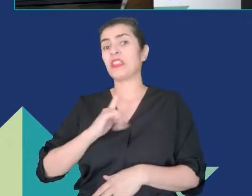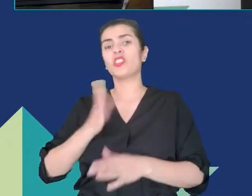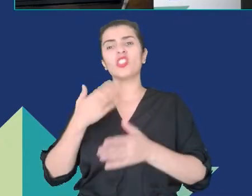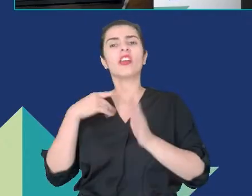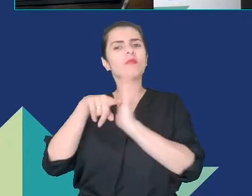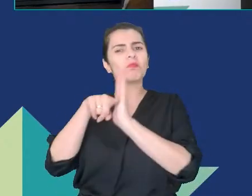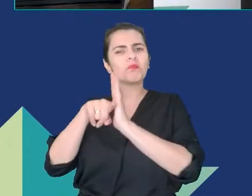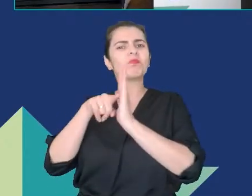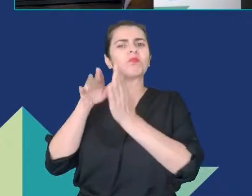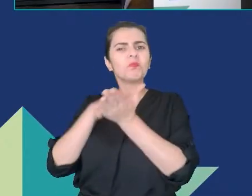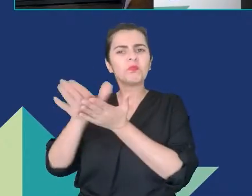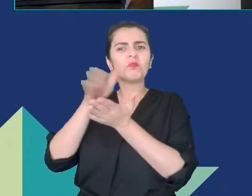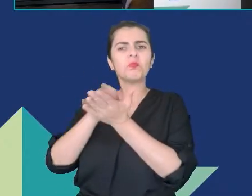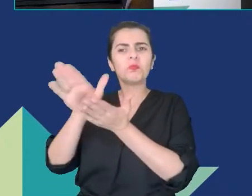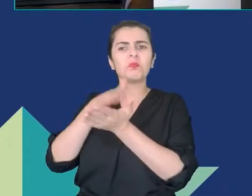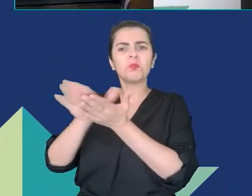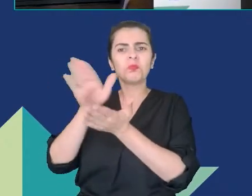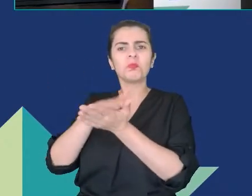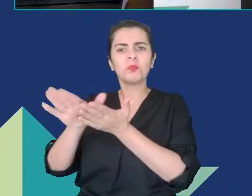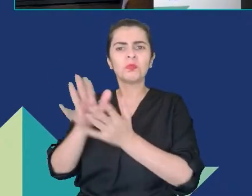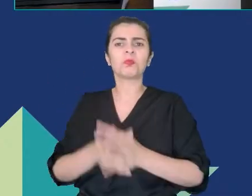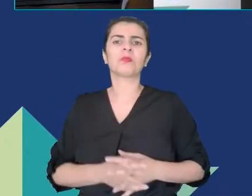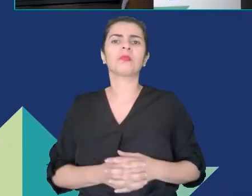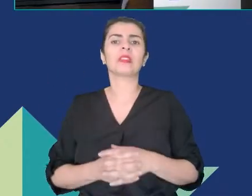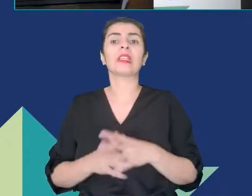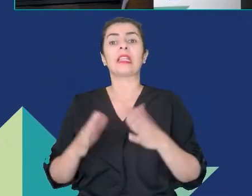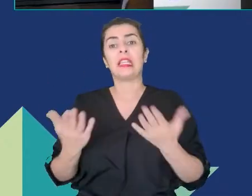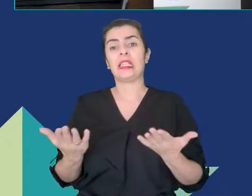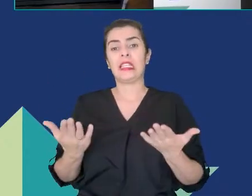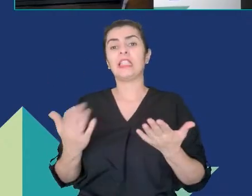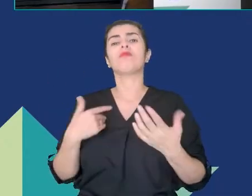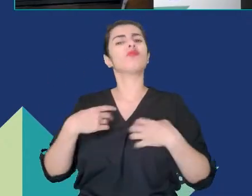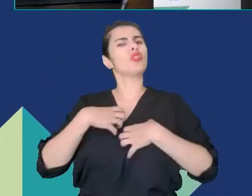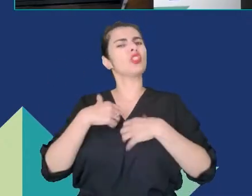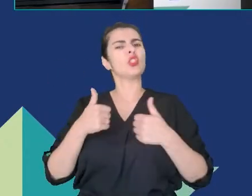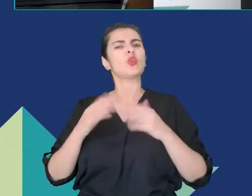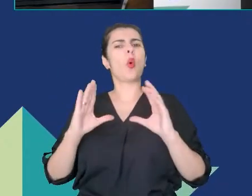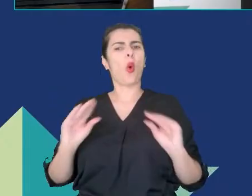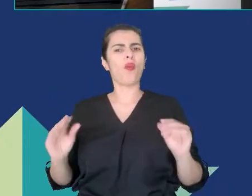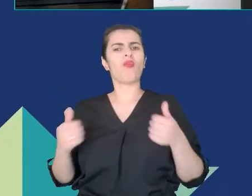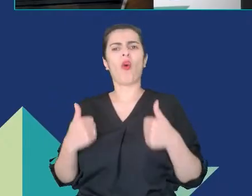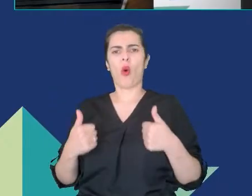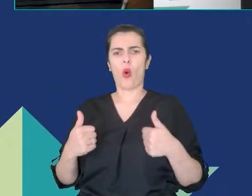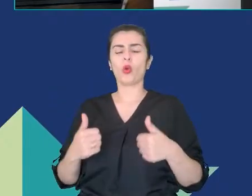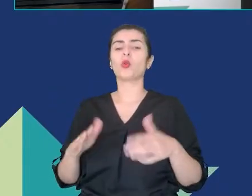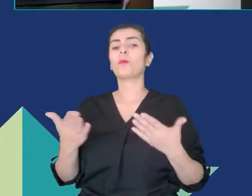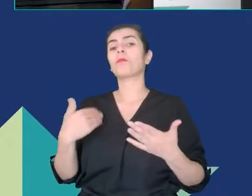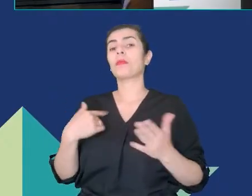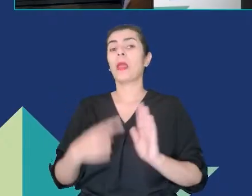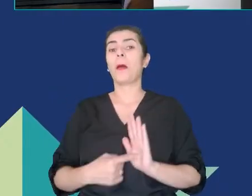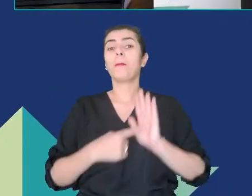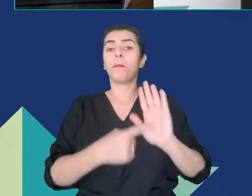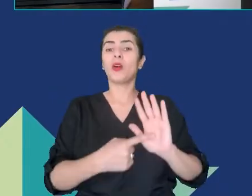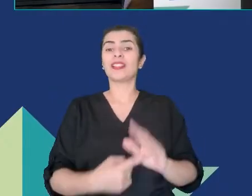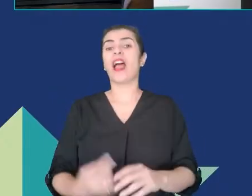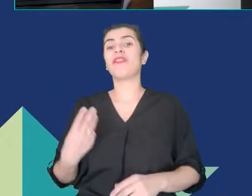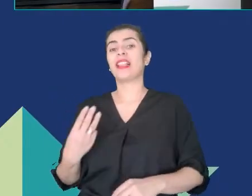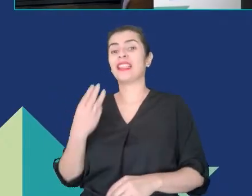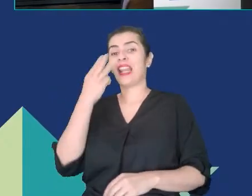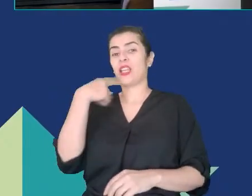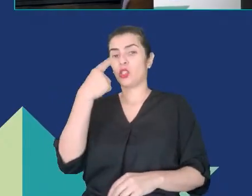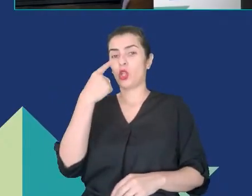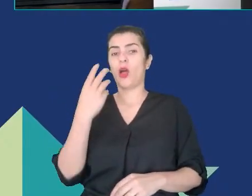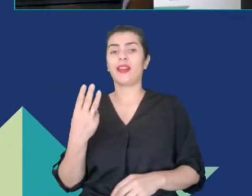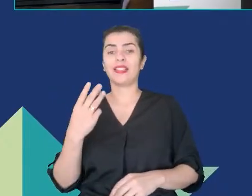era o que a gente estava super confortável em trabalhar. E a gente amostrava de 3 em 3 horas esse